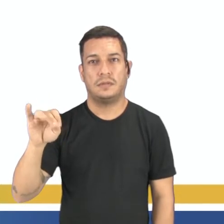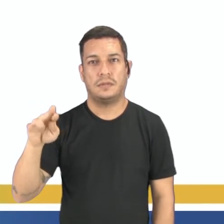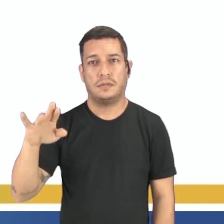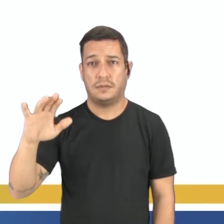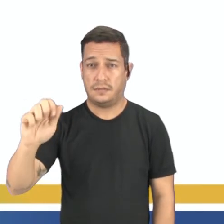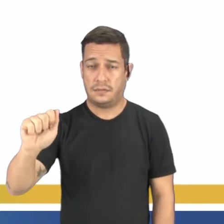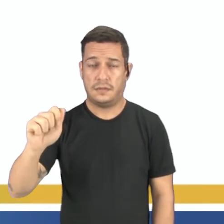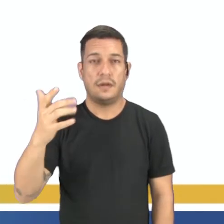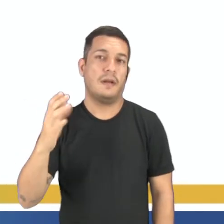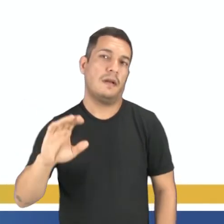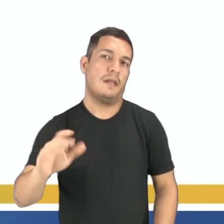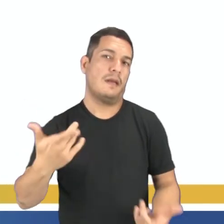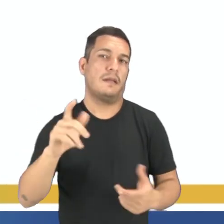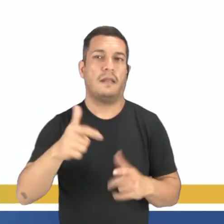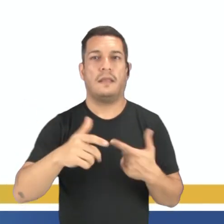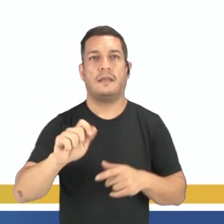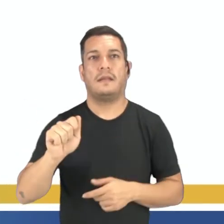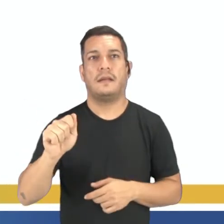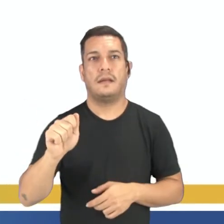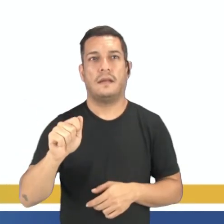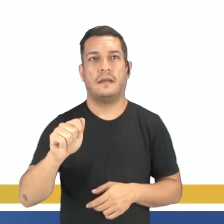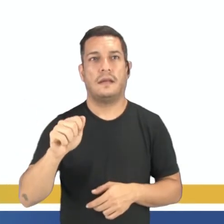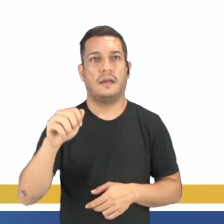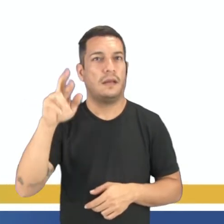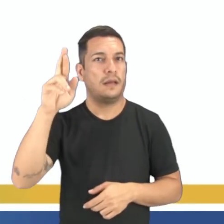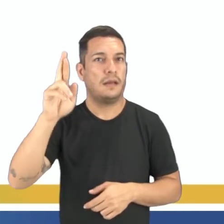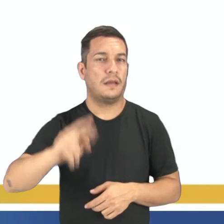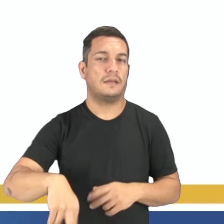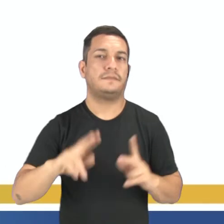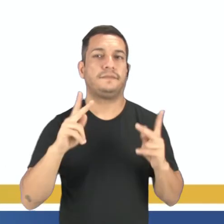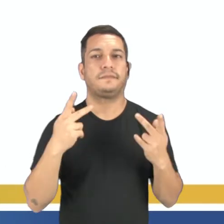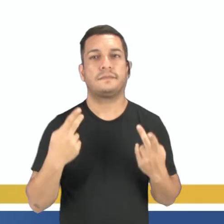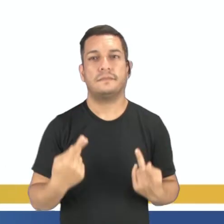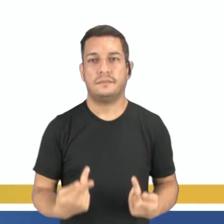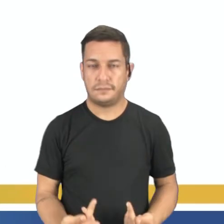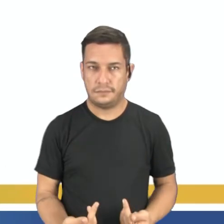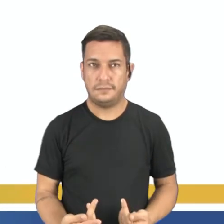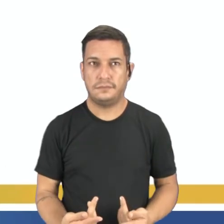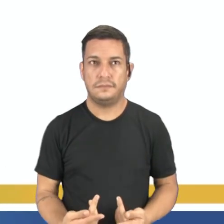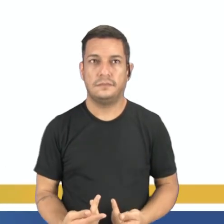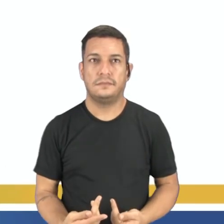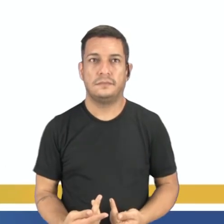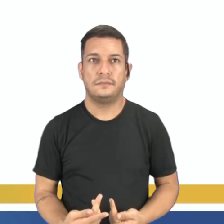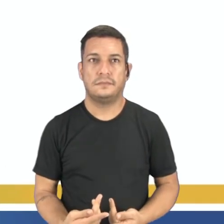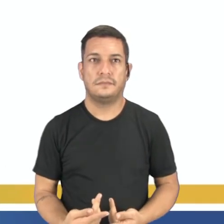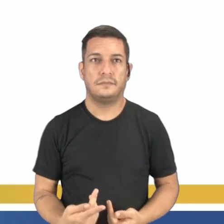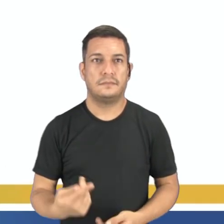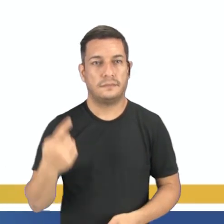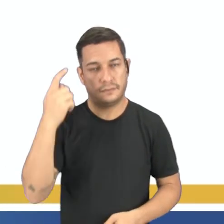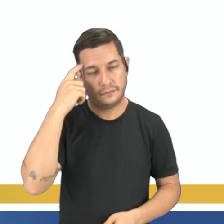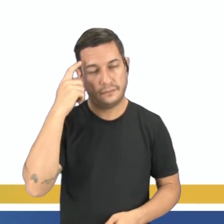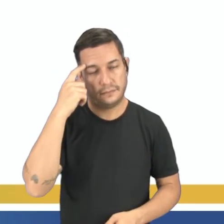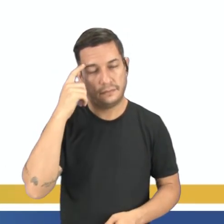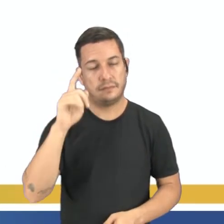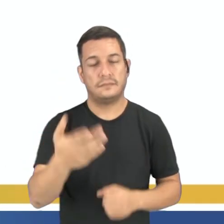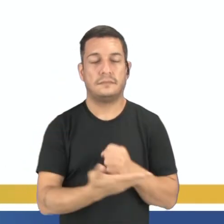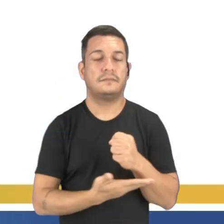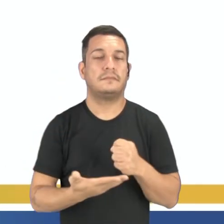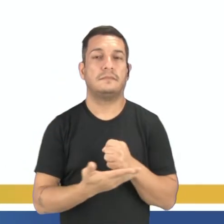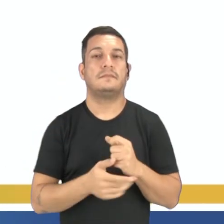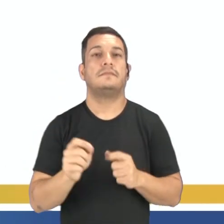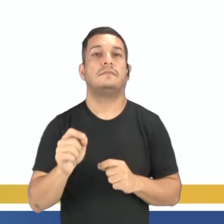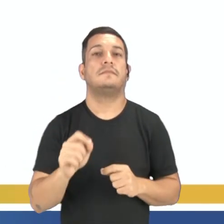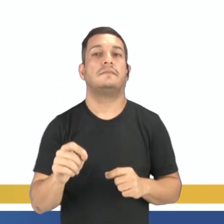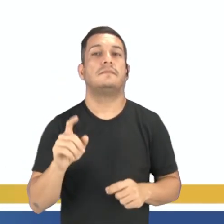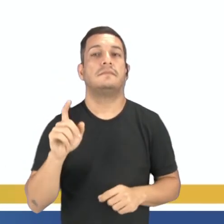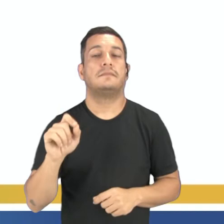e evidente, a letra A, filosofia moderna, o racionalismo, tá falando de René Descartes, é baseado em